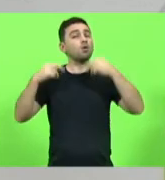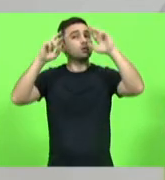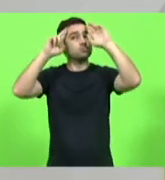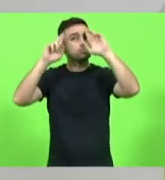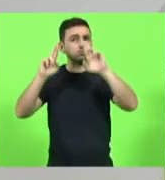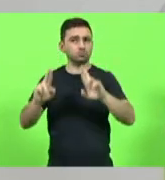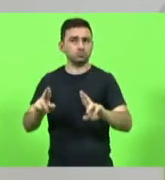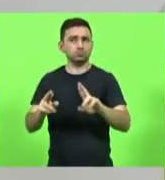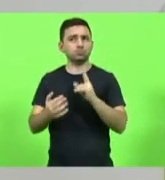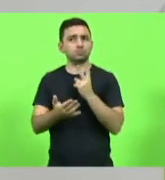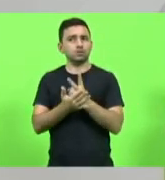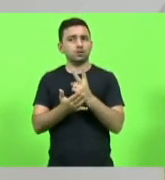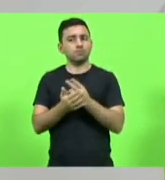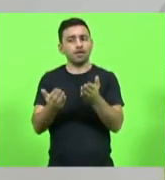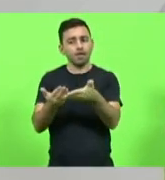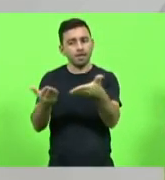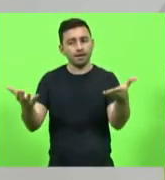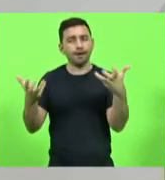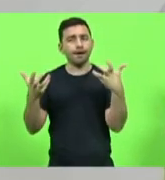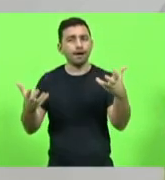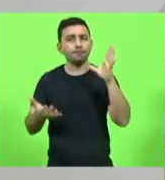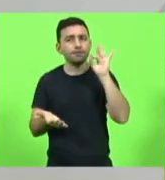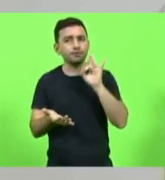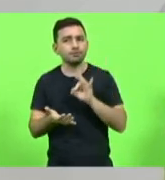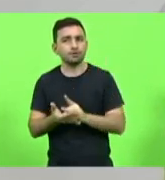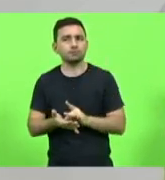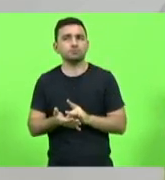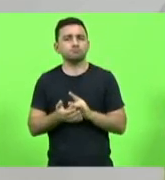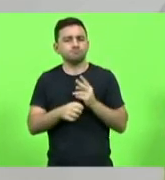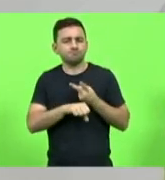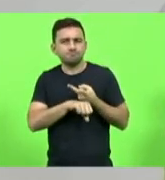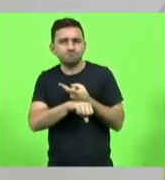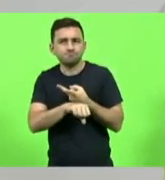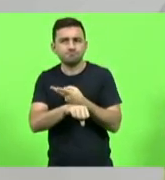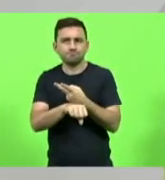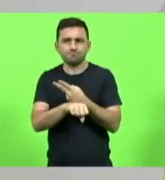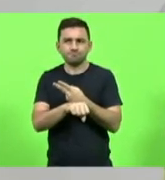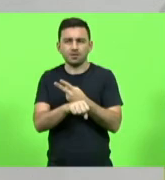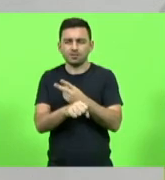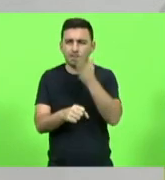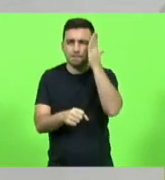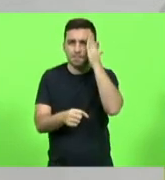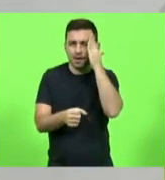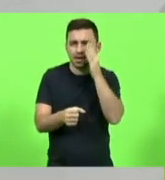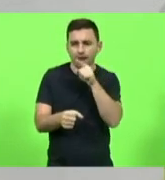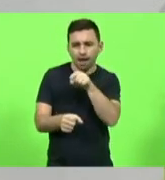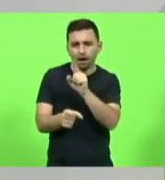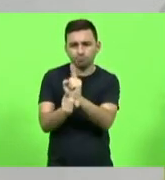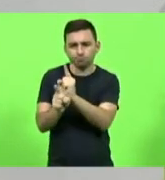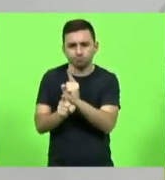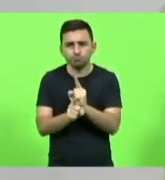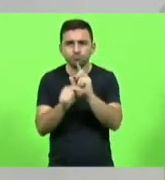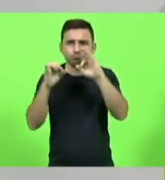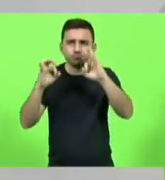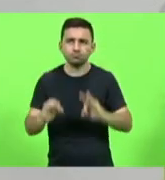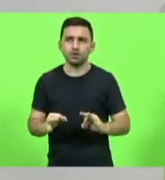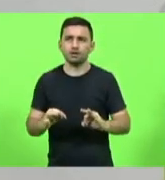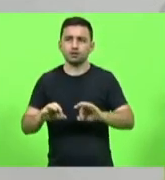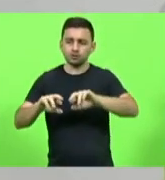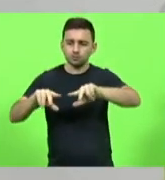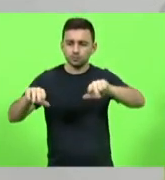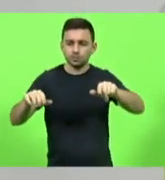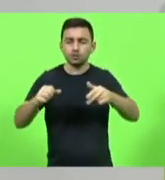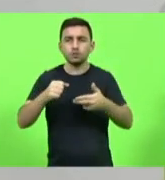se pauta pela verdade, pela apuração profunda dos fatos, pela pluralidade de fontes e